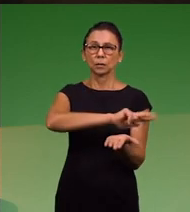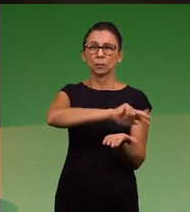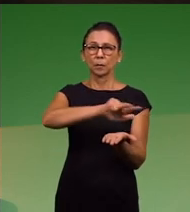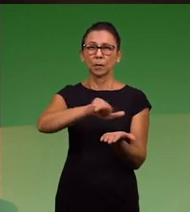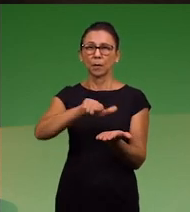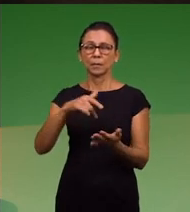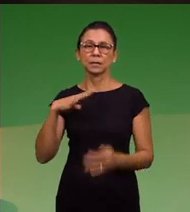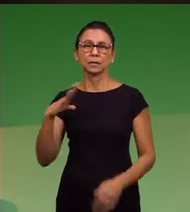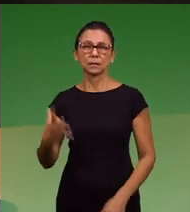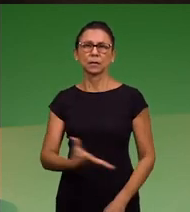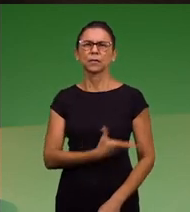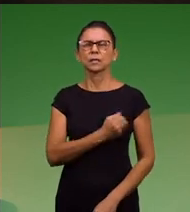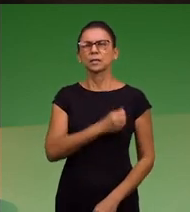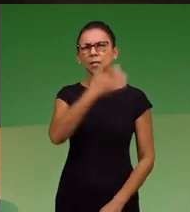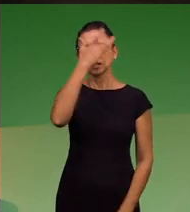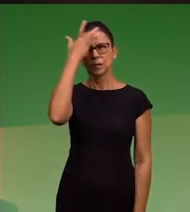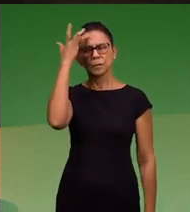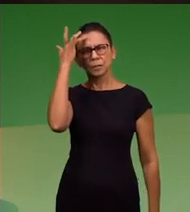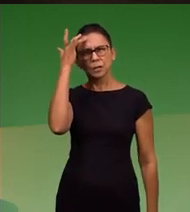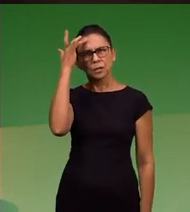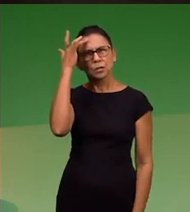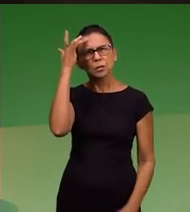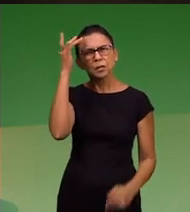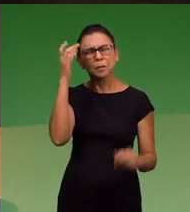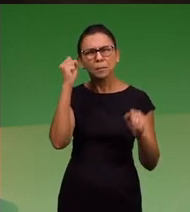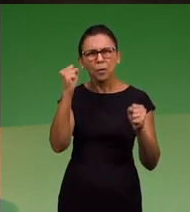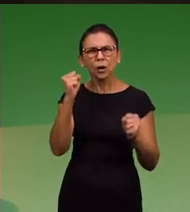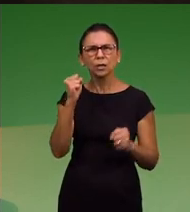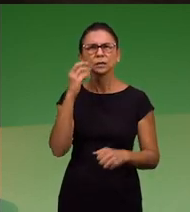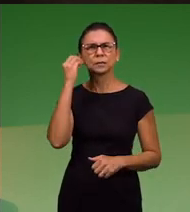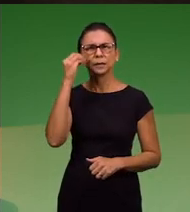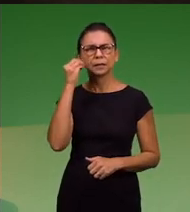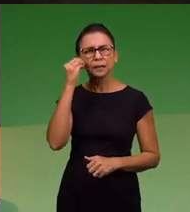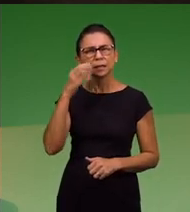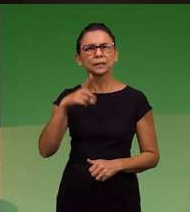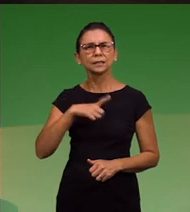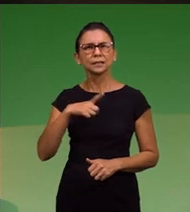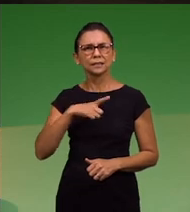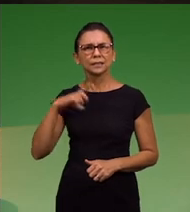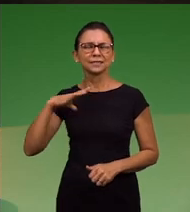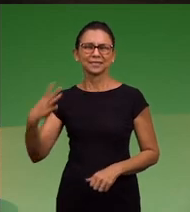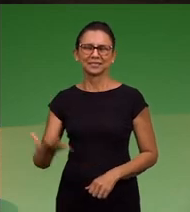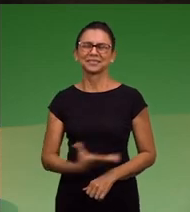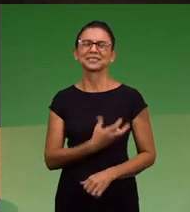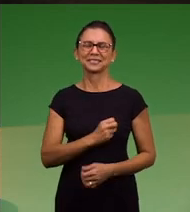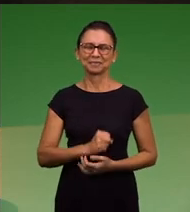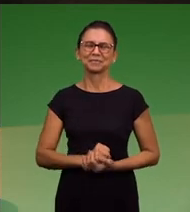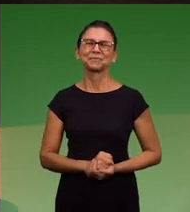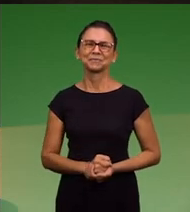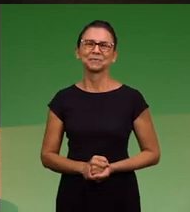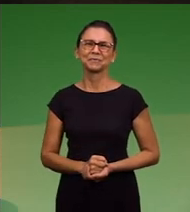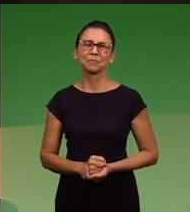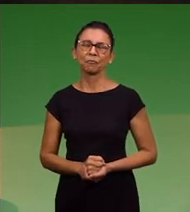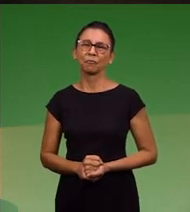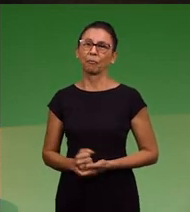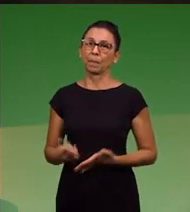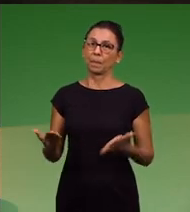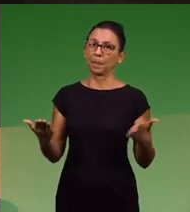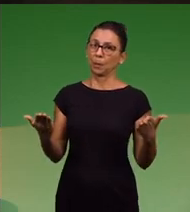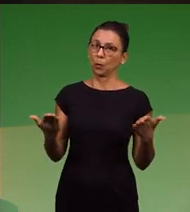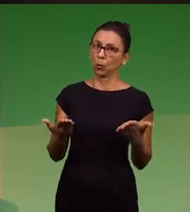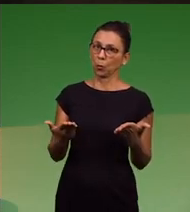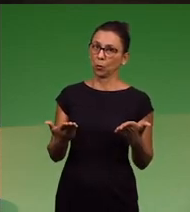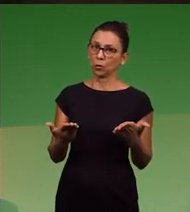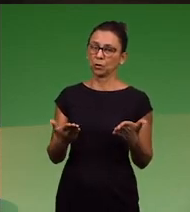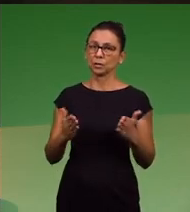quem pode viver esta experiência, quem pode receber esta grande bênção da salvação. E nesta edição do